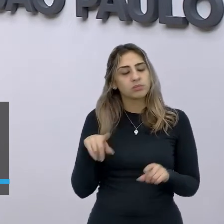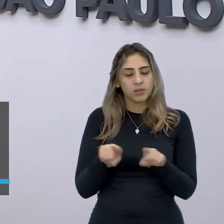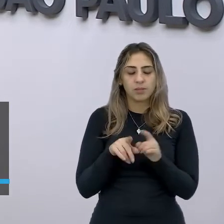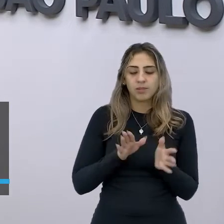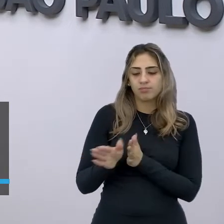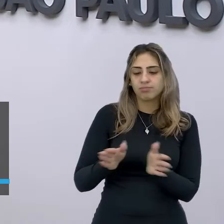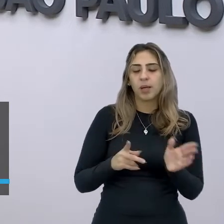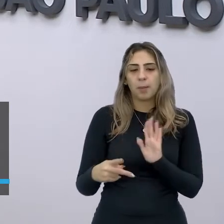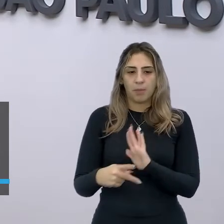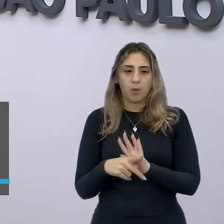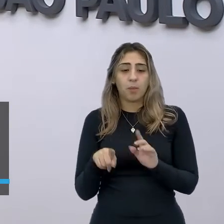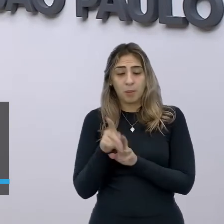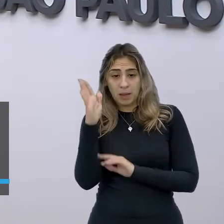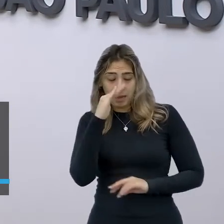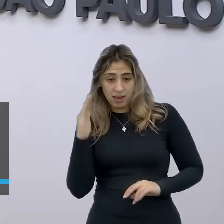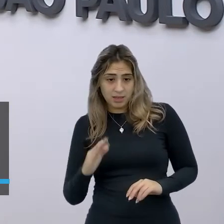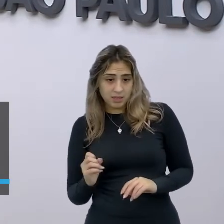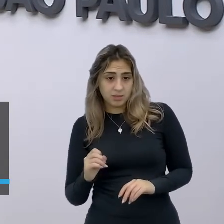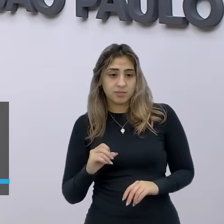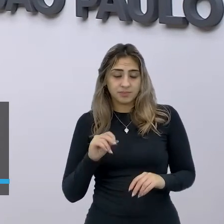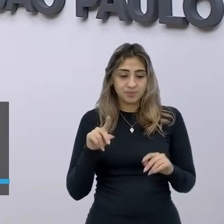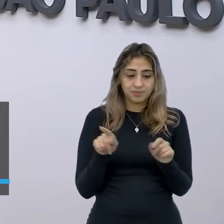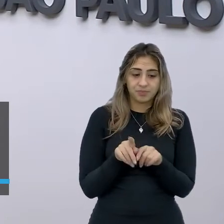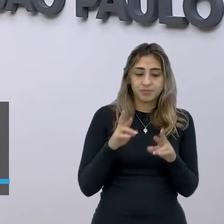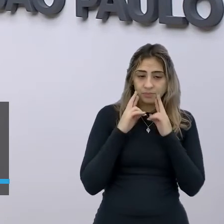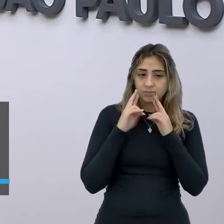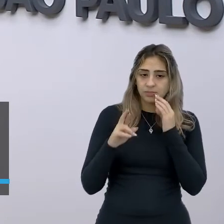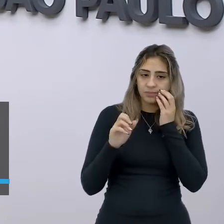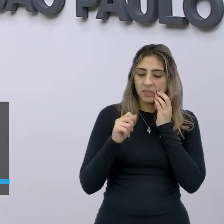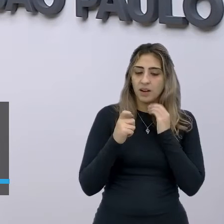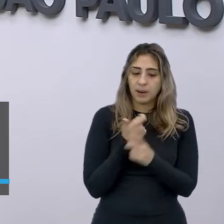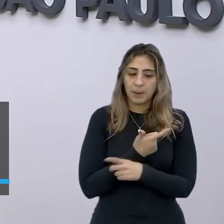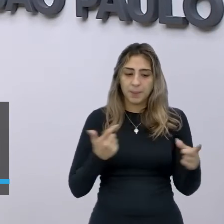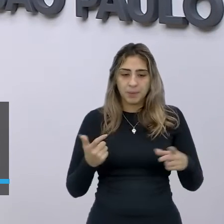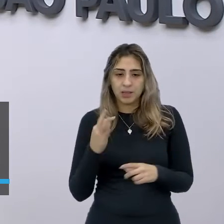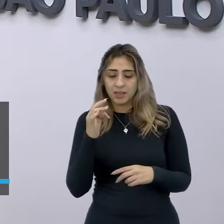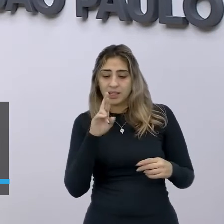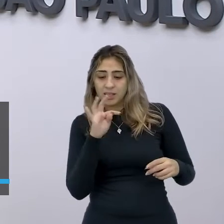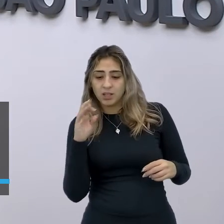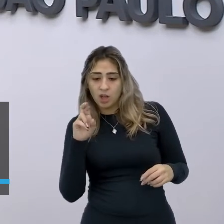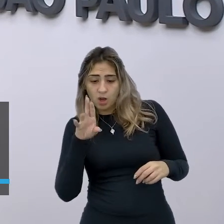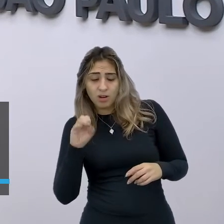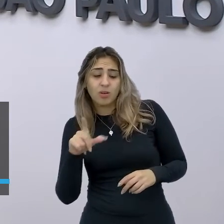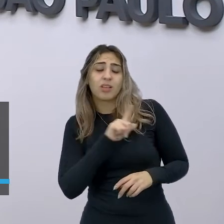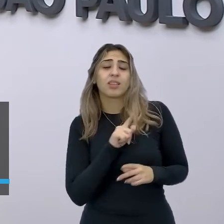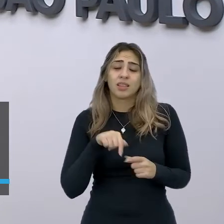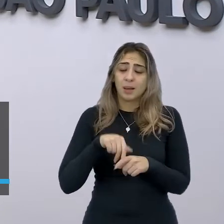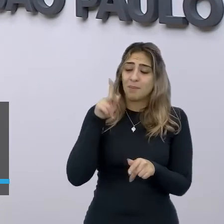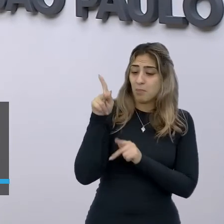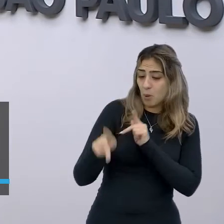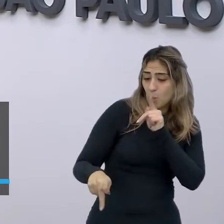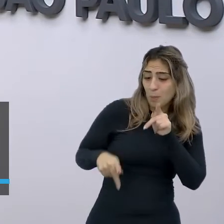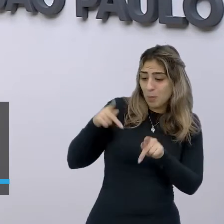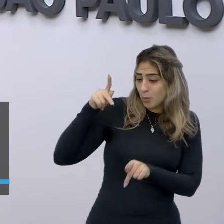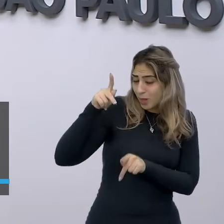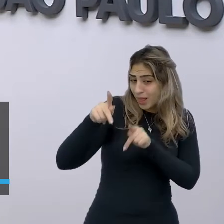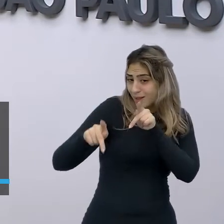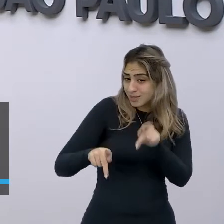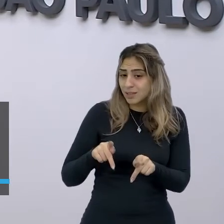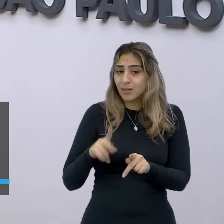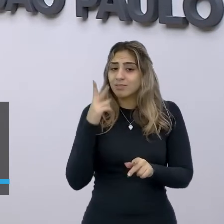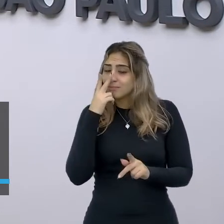aliás. Mas o Brasil, a despeito desse amplo território, ele tem uma população